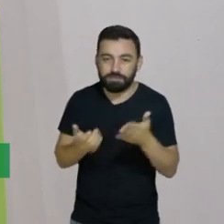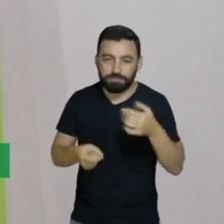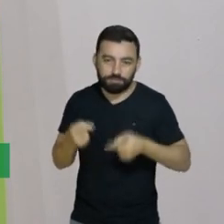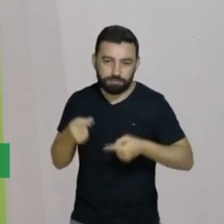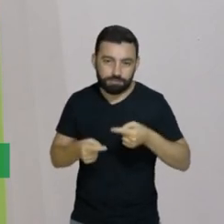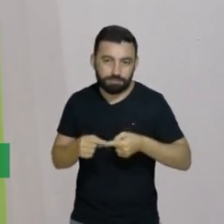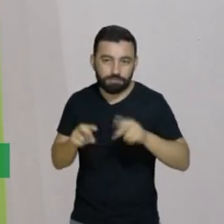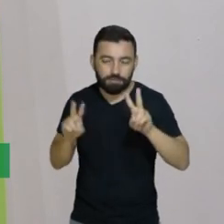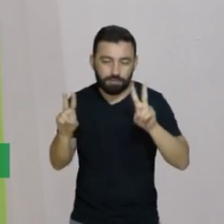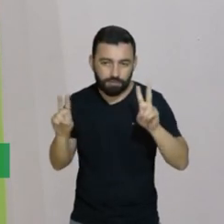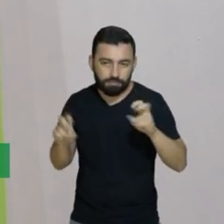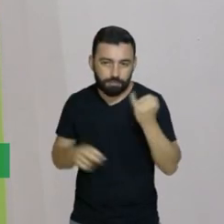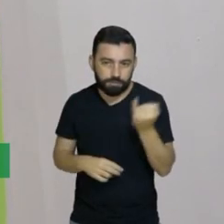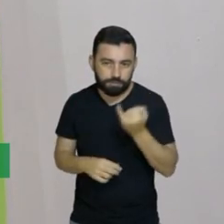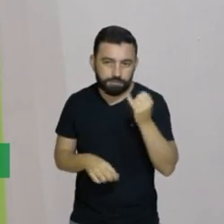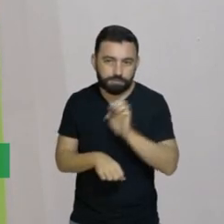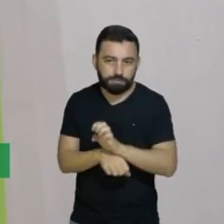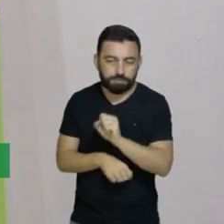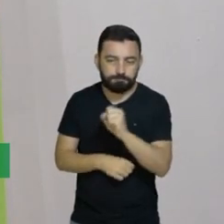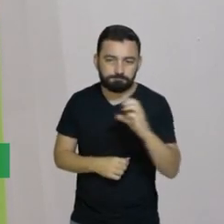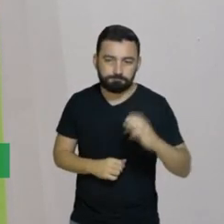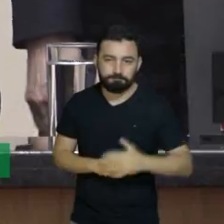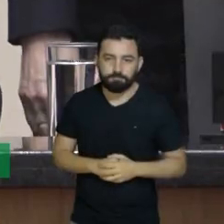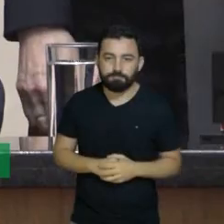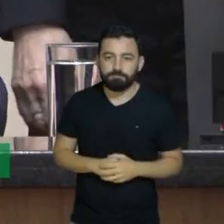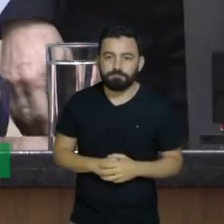pauta importante para o nosso Estado. Muito obrigado.